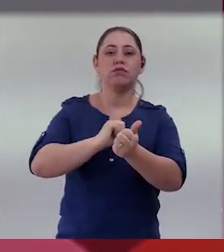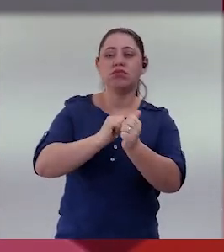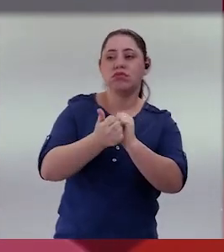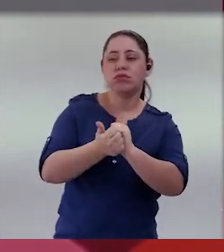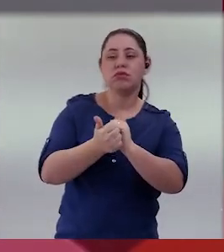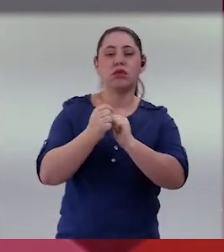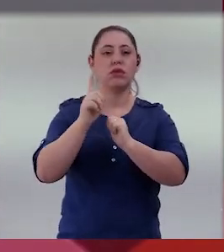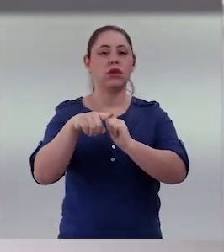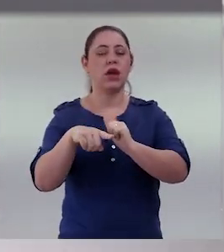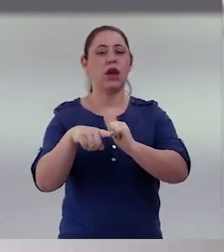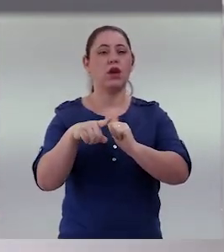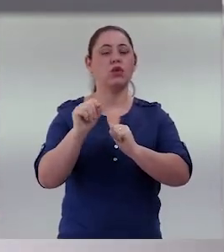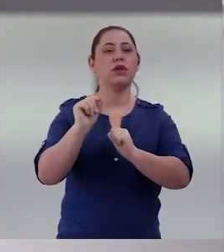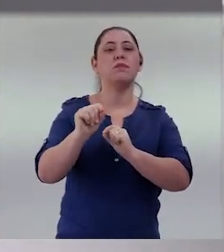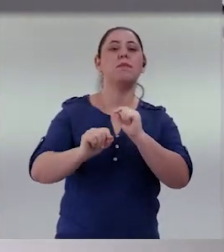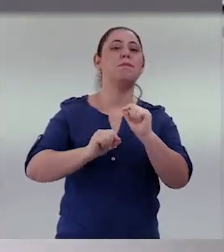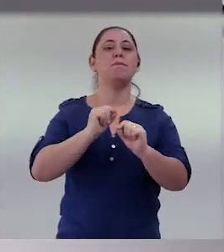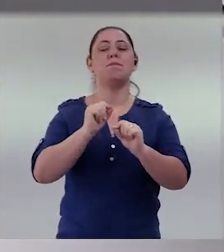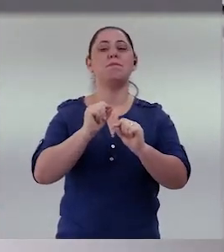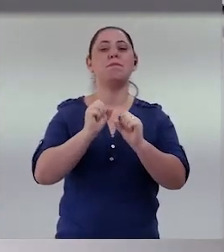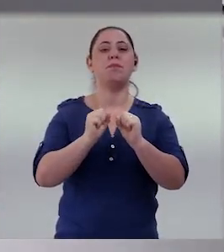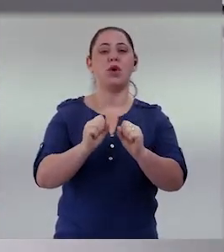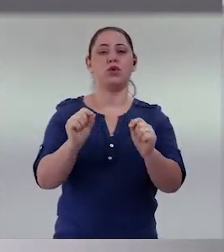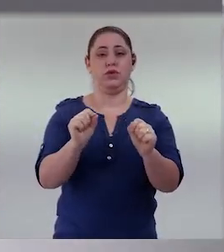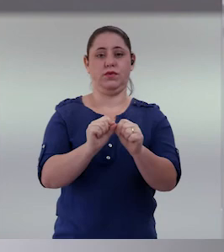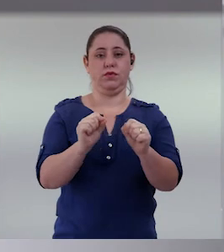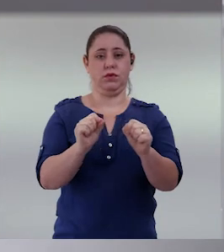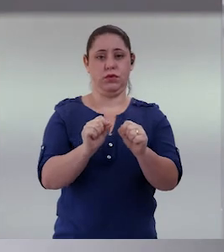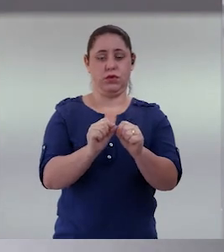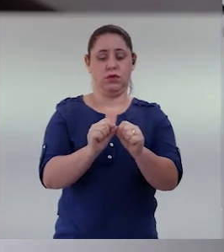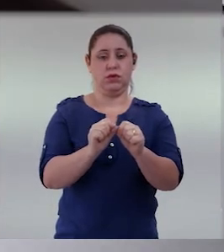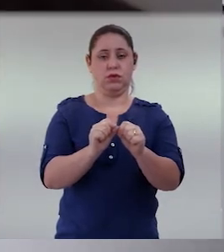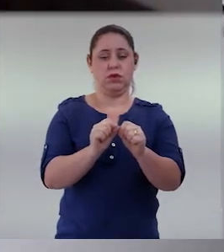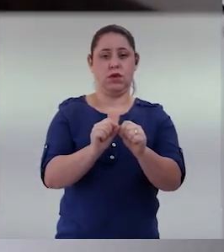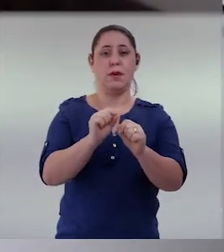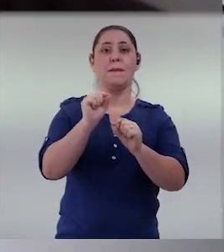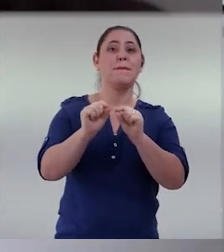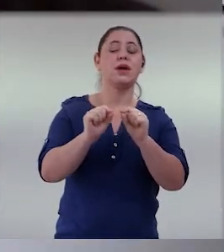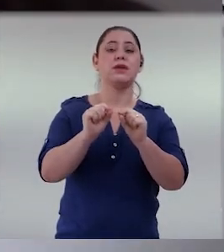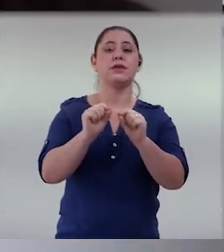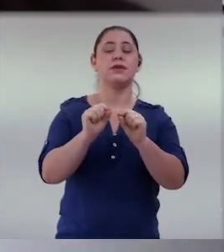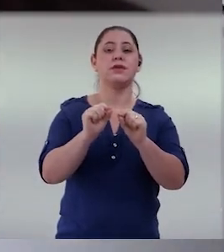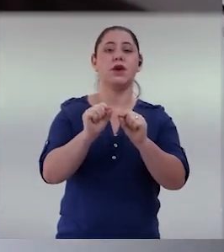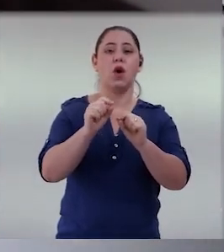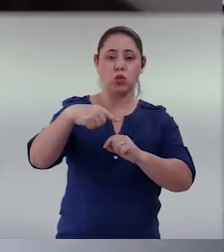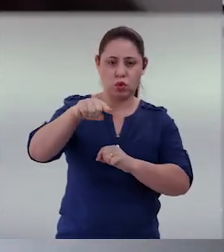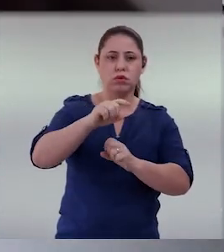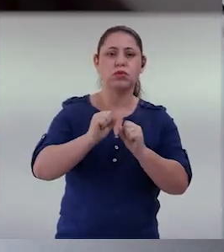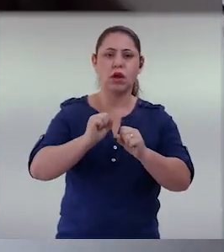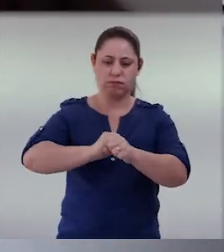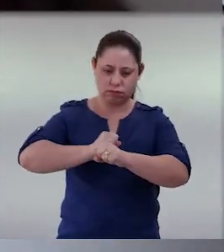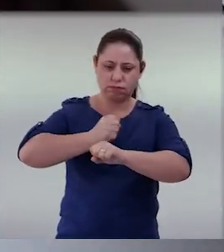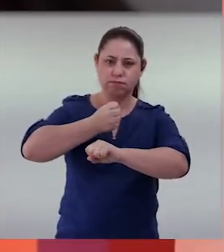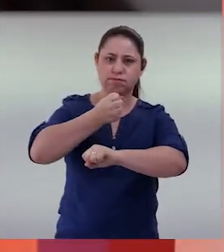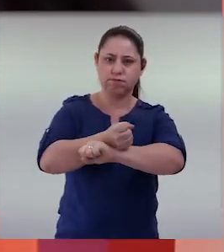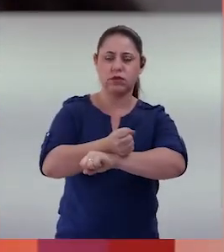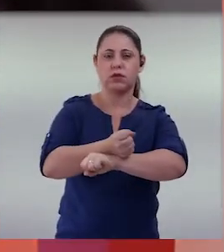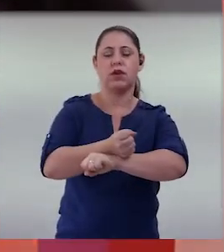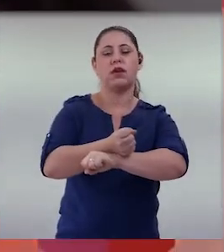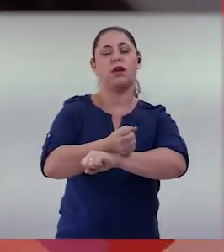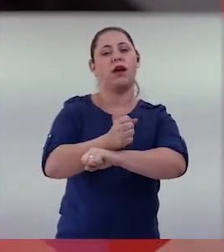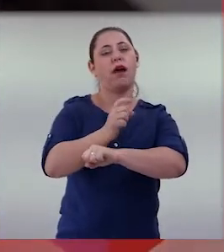substituir essas atividades, substituir essas possibilidades, para que a